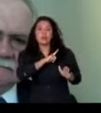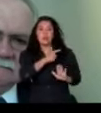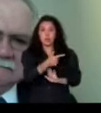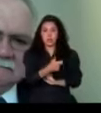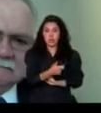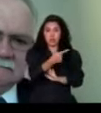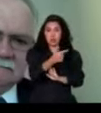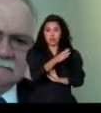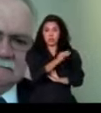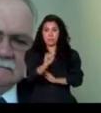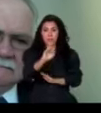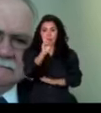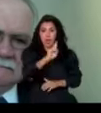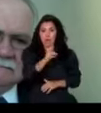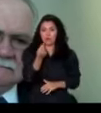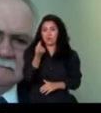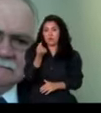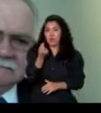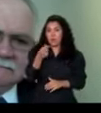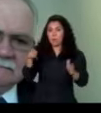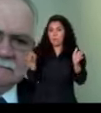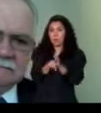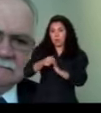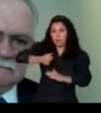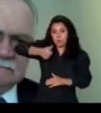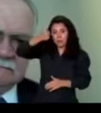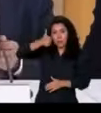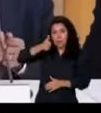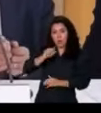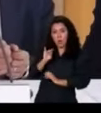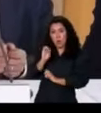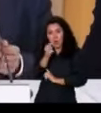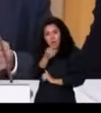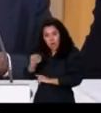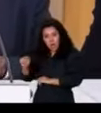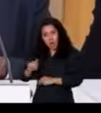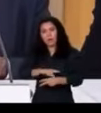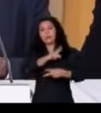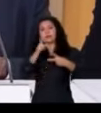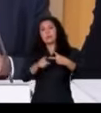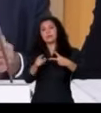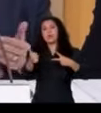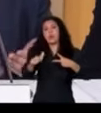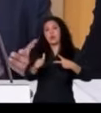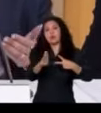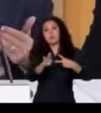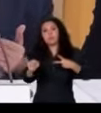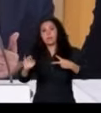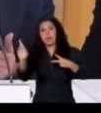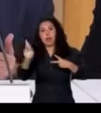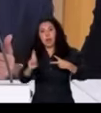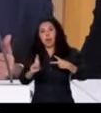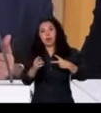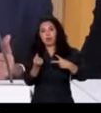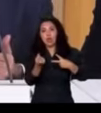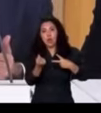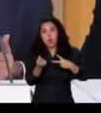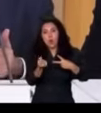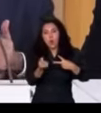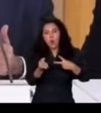Geral da União e 11 11 bilhões de reais de recursos financeiros que deixarão de ser